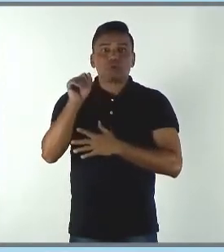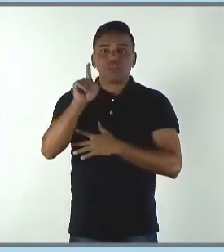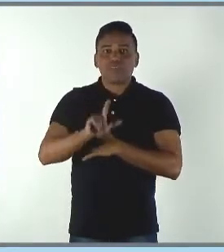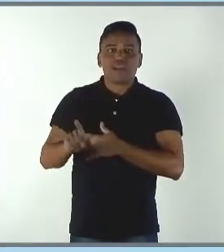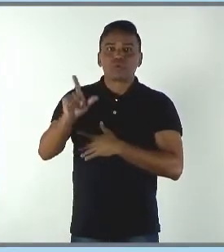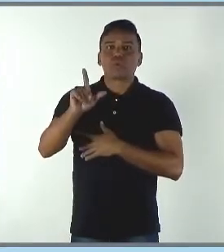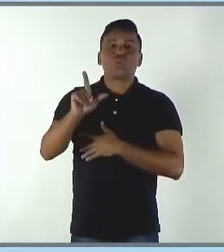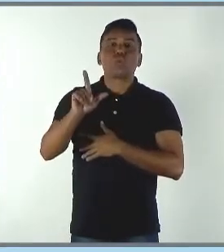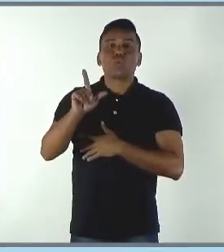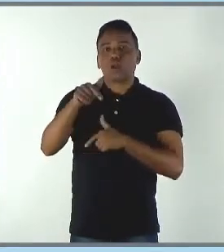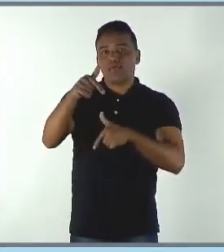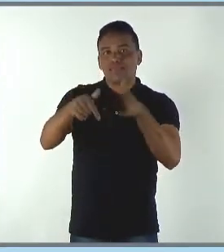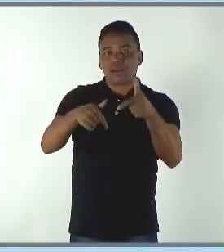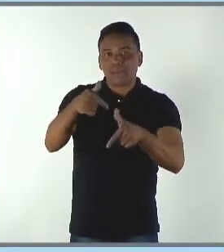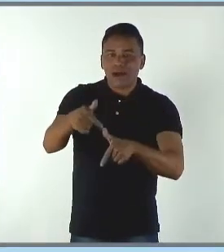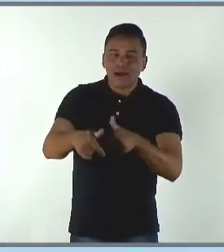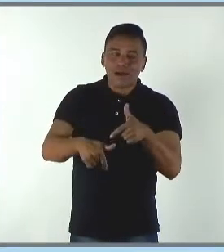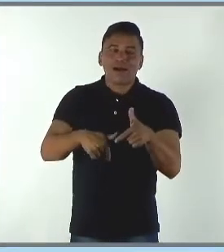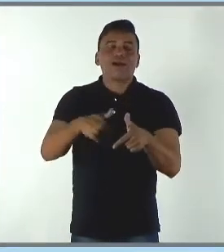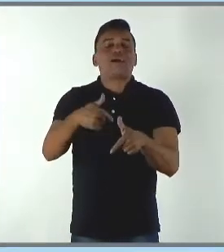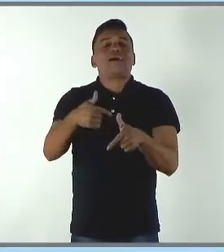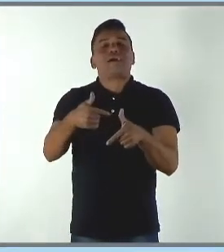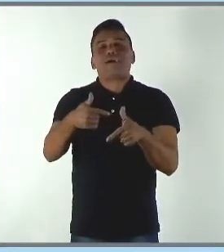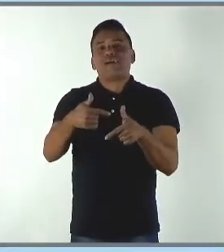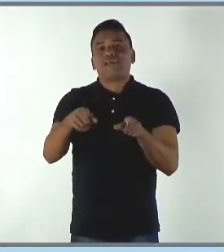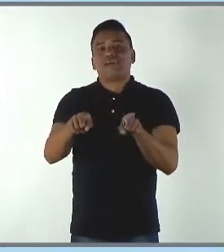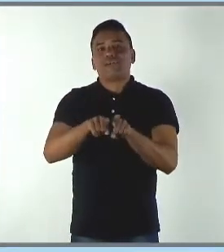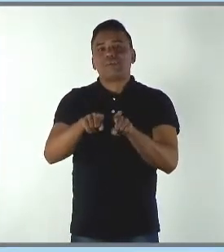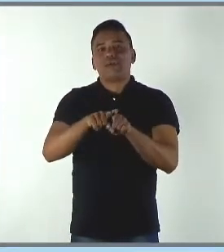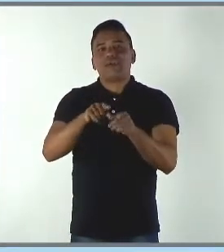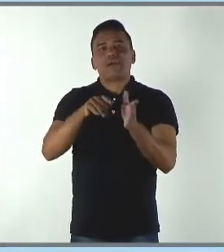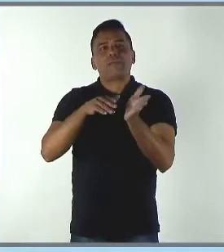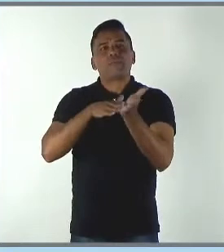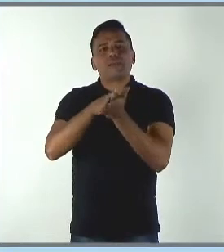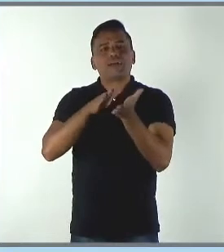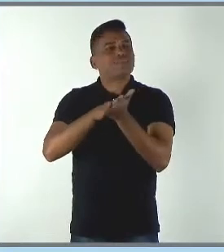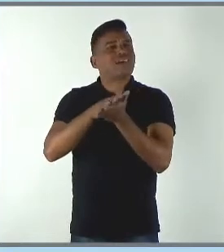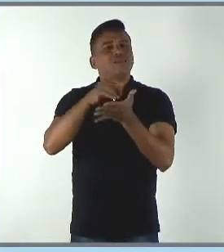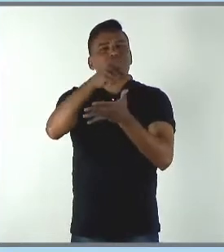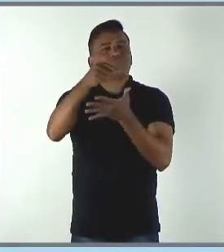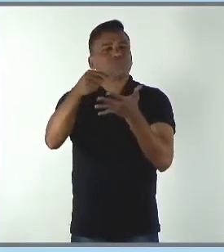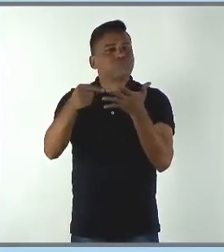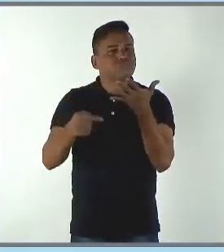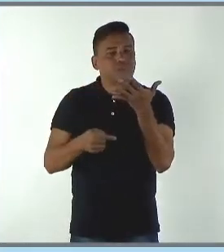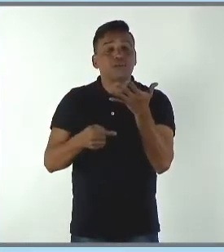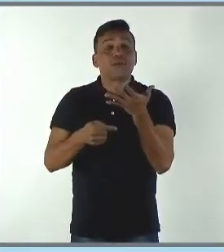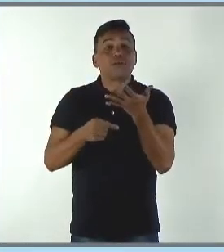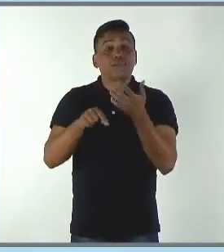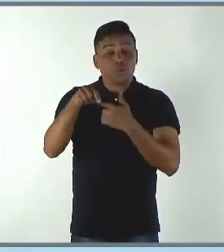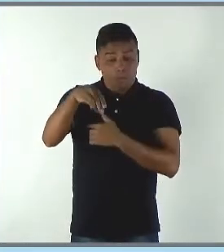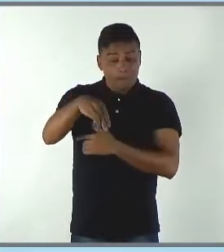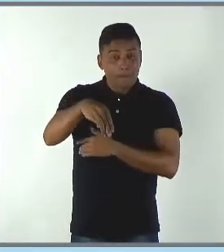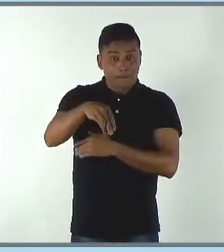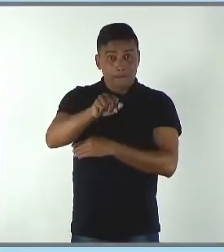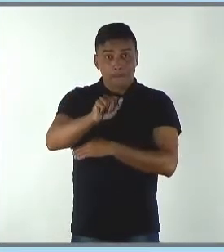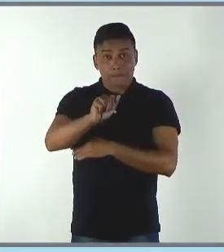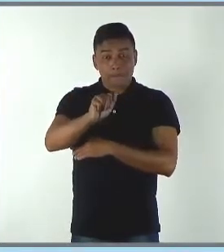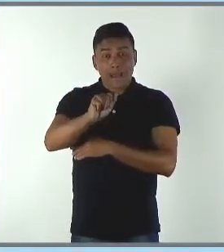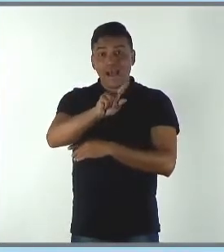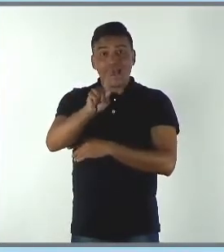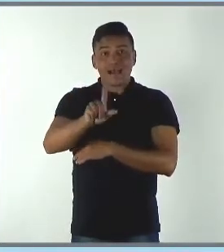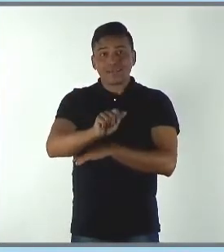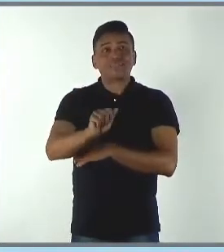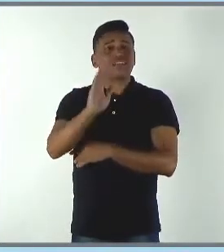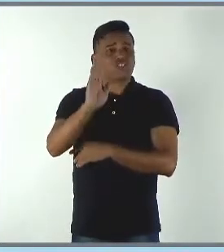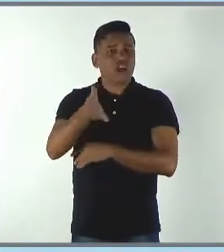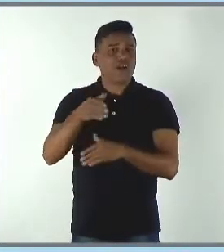literatura, de quem trabalha com os catálogos de publicação, mas então a Masa já tem essa proposição que é a